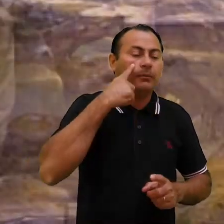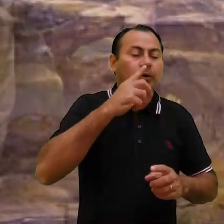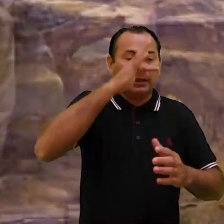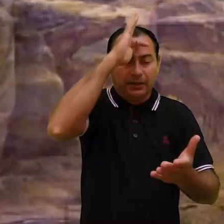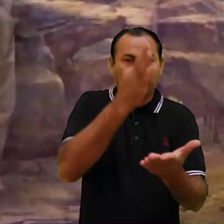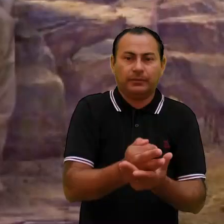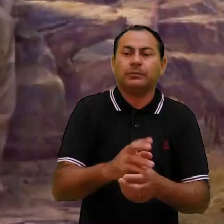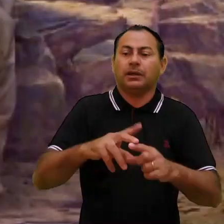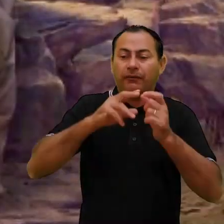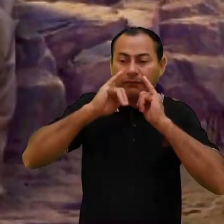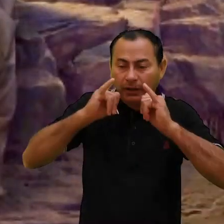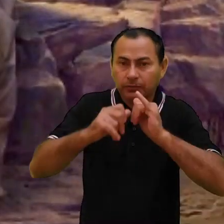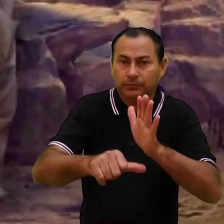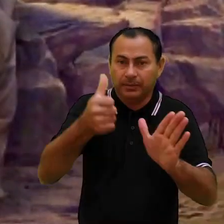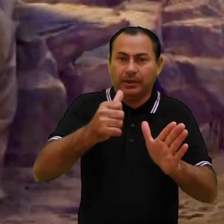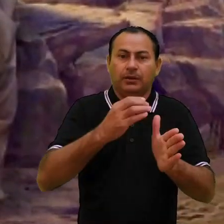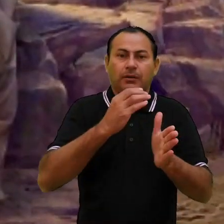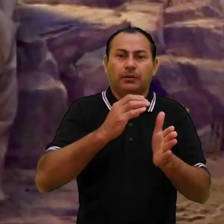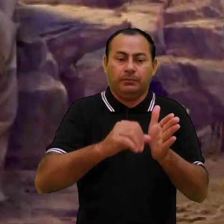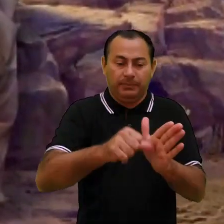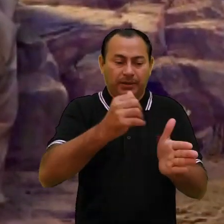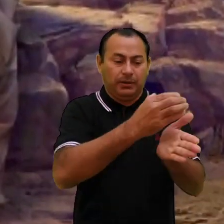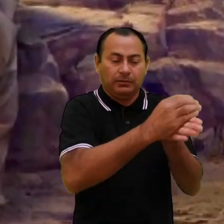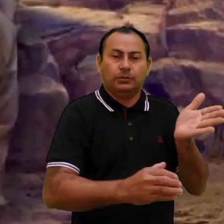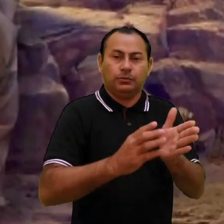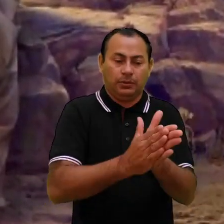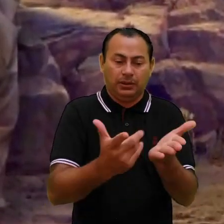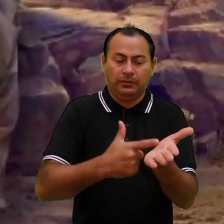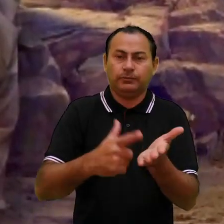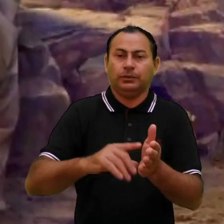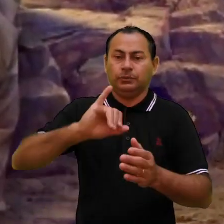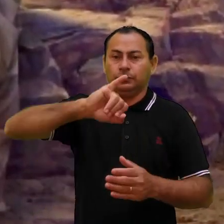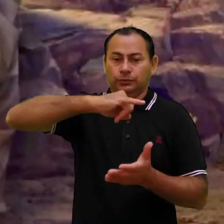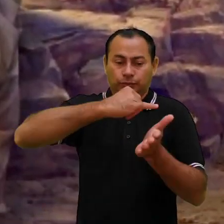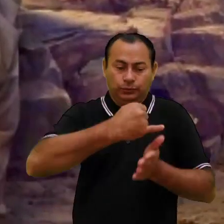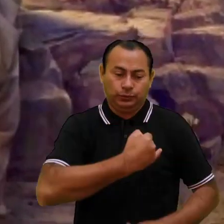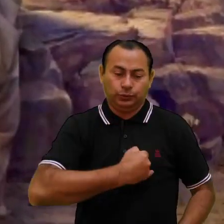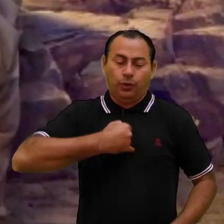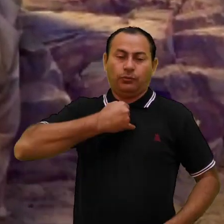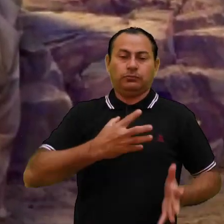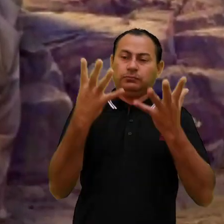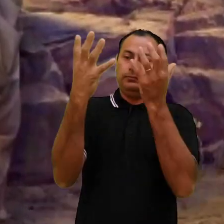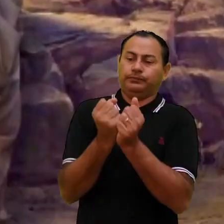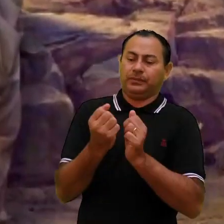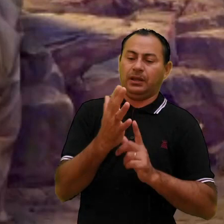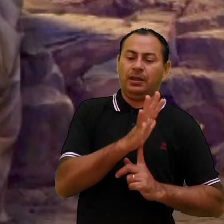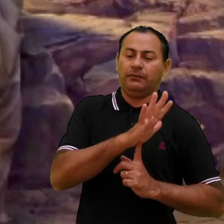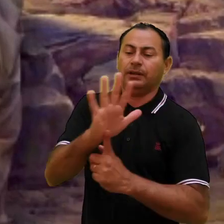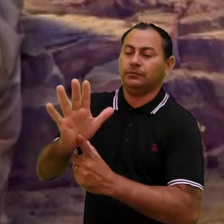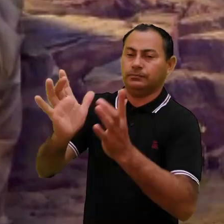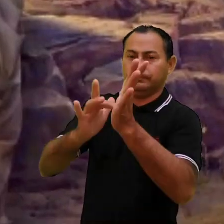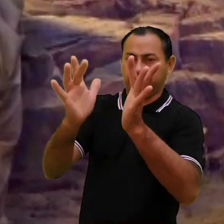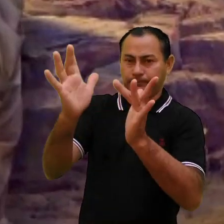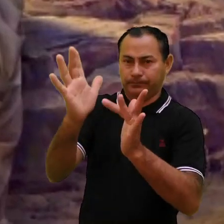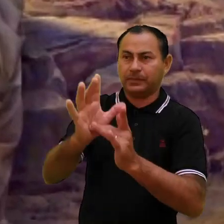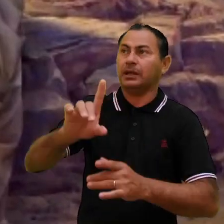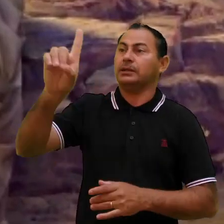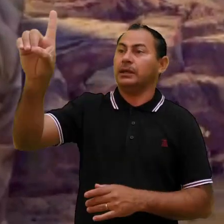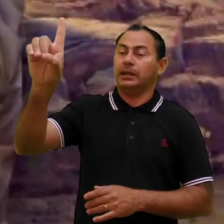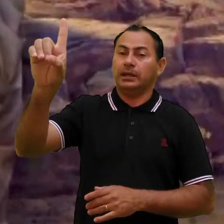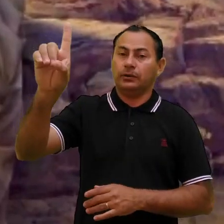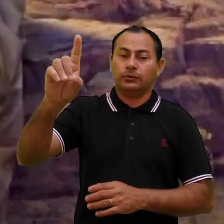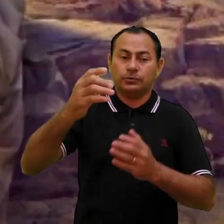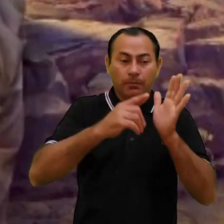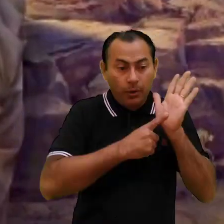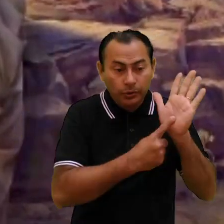que ele declarou no primeiro capítulo do seu livro. João recebeu uma revelação de Jesus Cristo. Deus